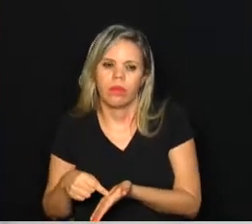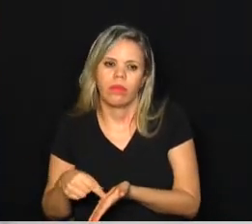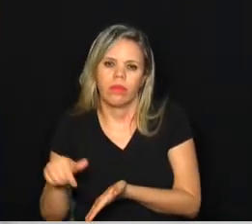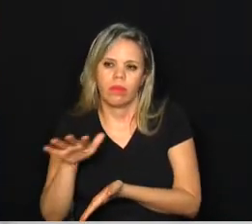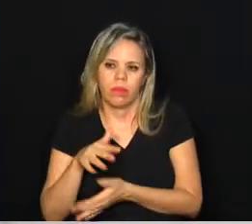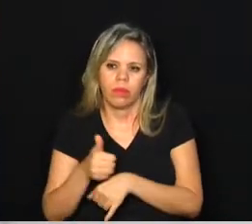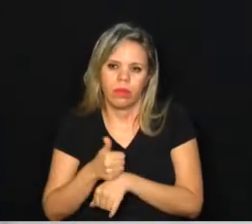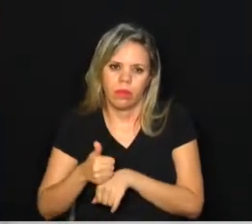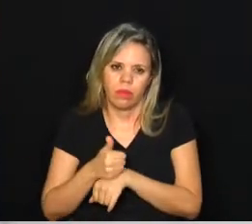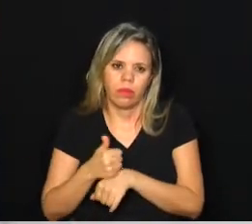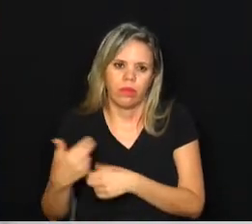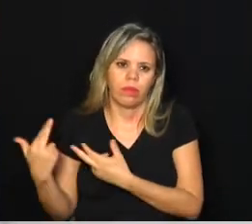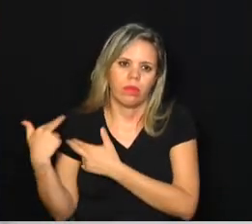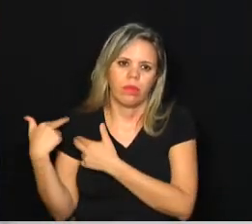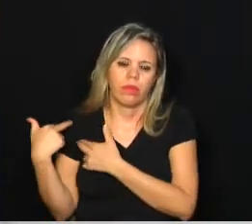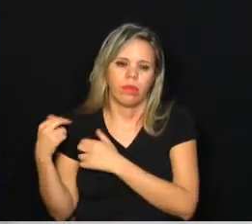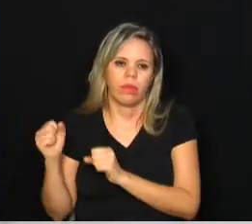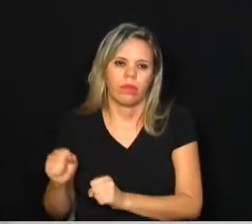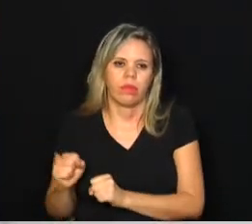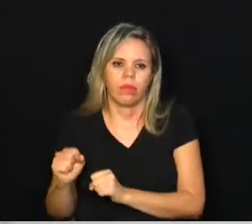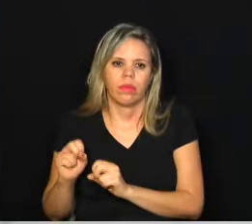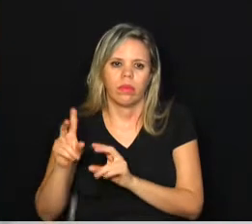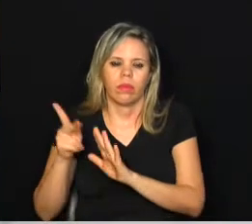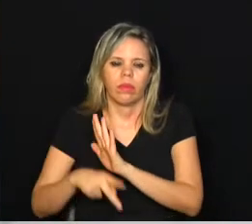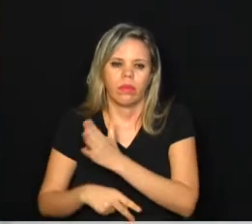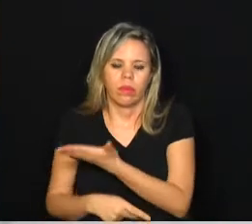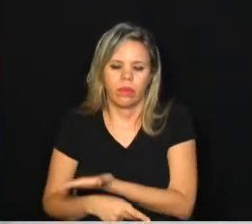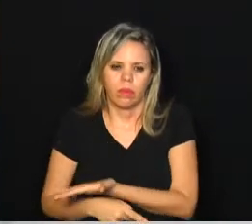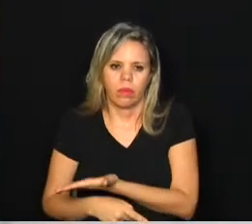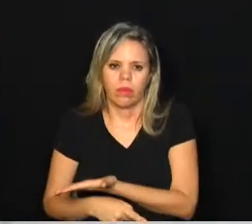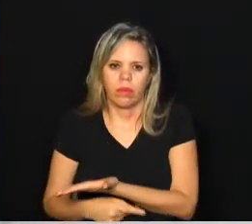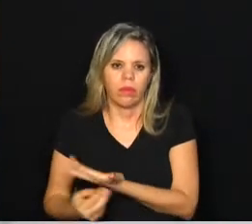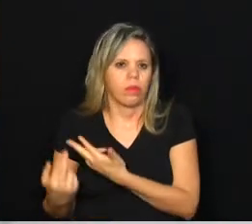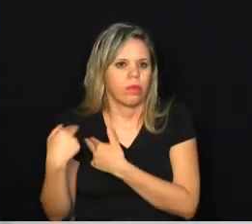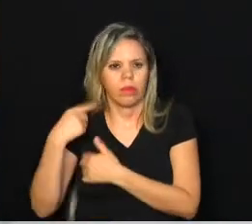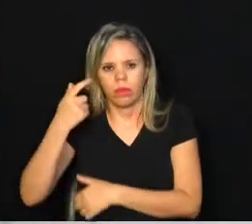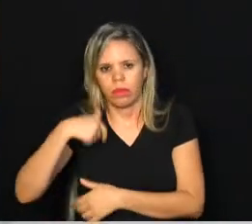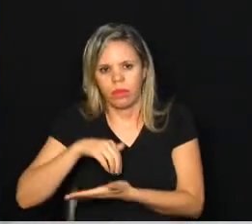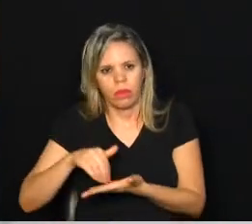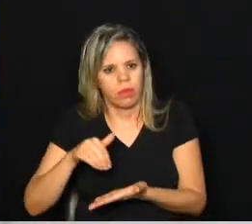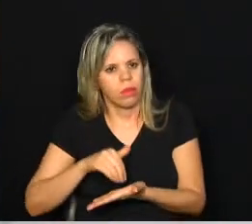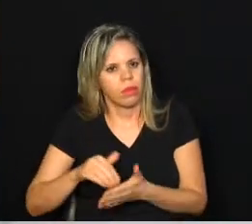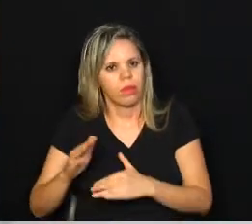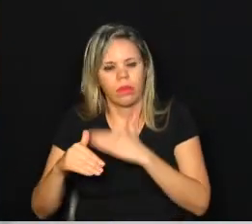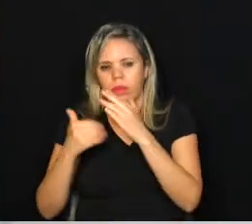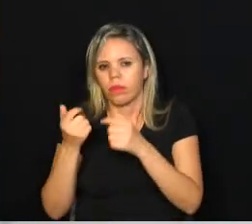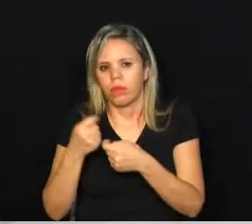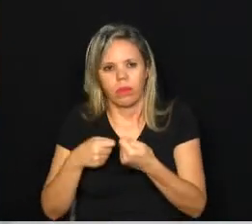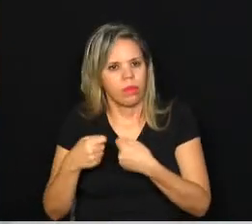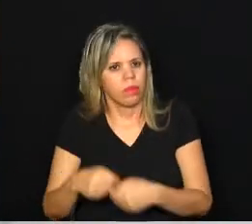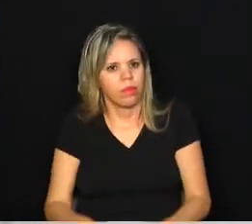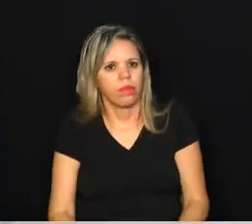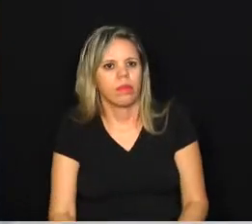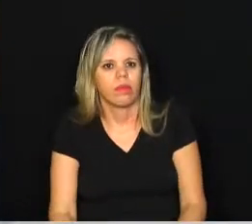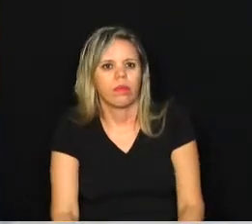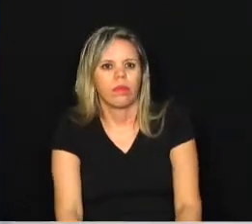área que toca esse tipo de projeto. Não cabe aqui a Secretaria de Desenvolvimento Econômico.